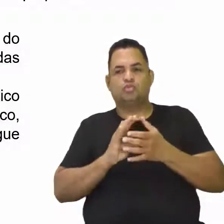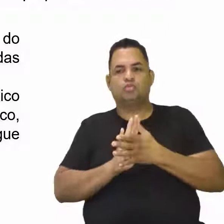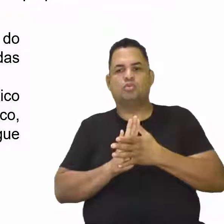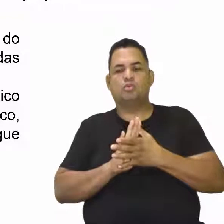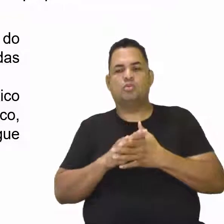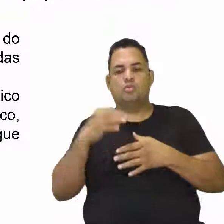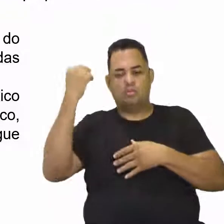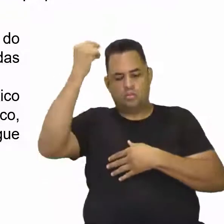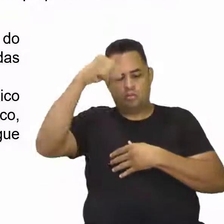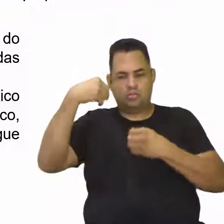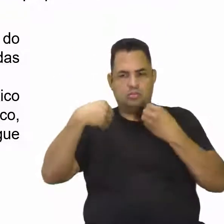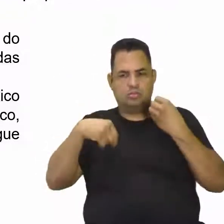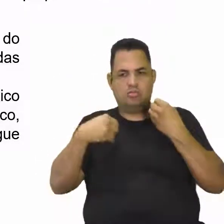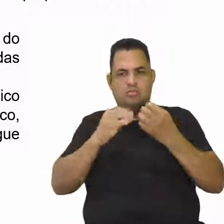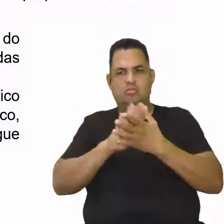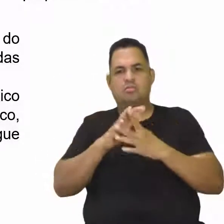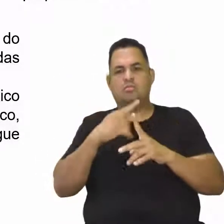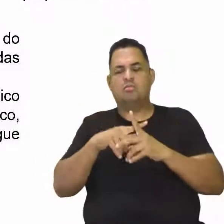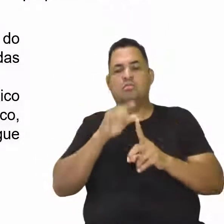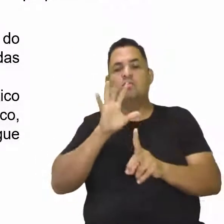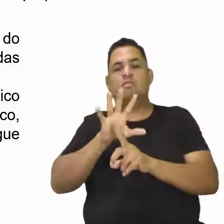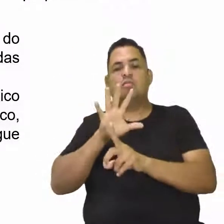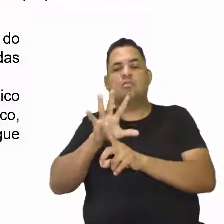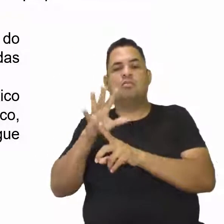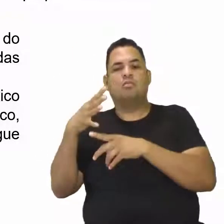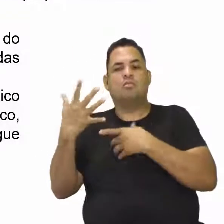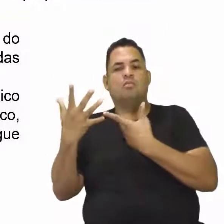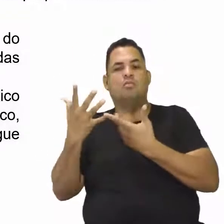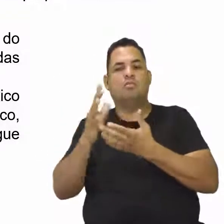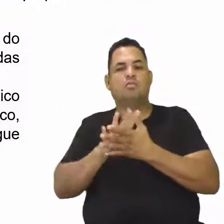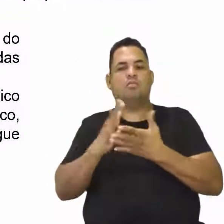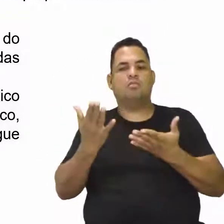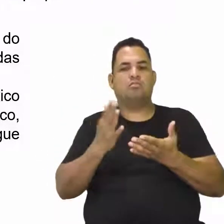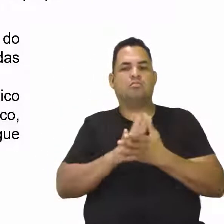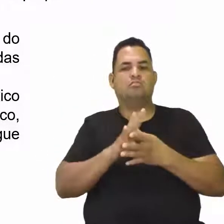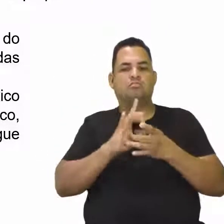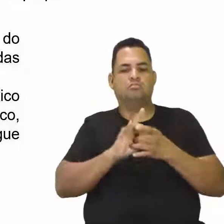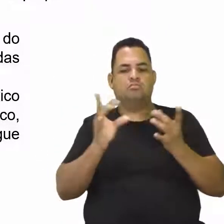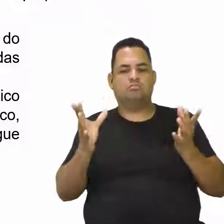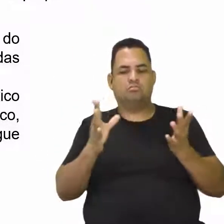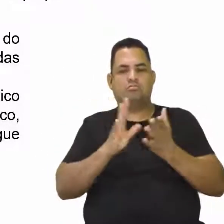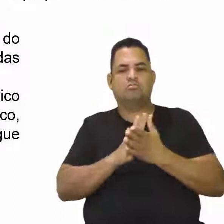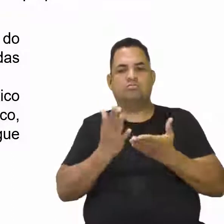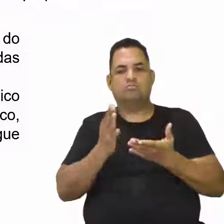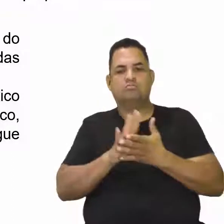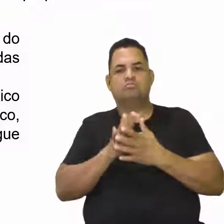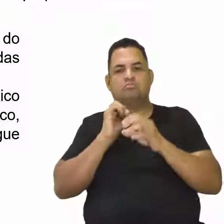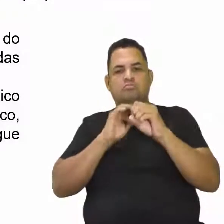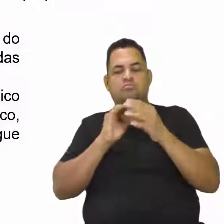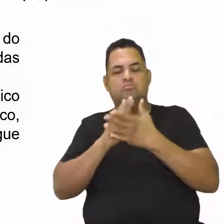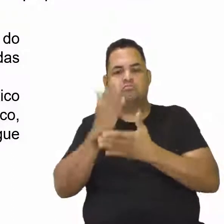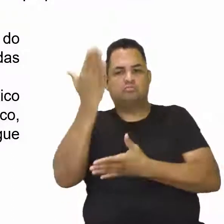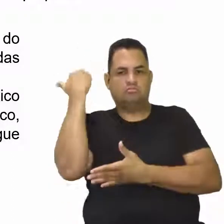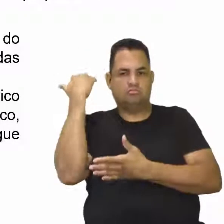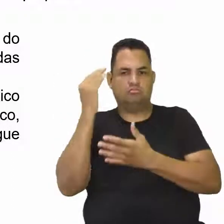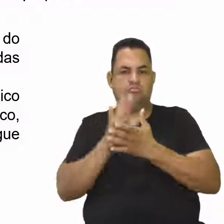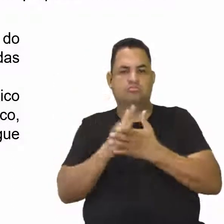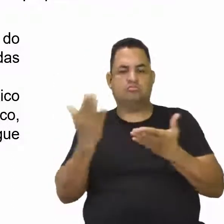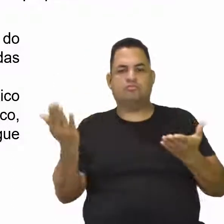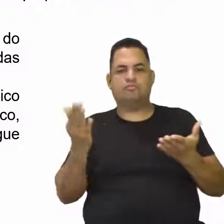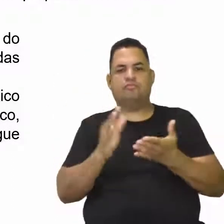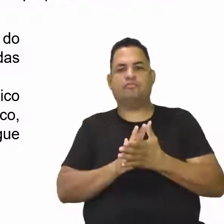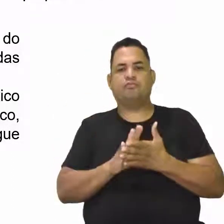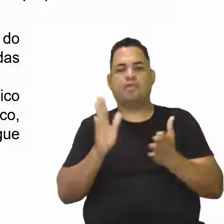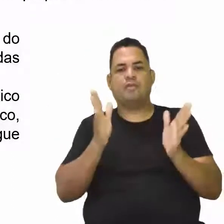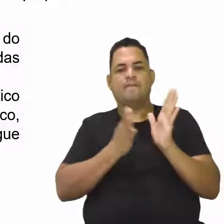como México por causa da influência da imagem democrática e livre que os Estados Unidos passavam antigamente. E que era considerada